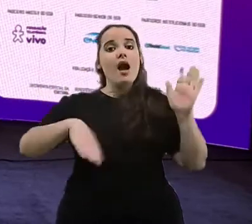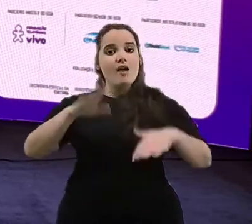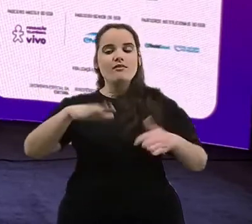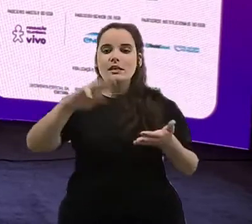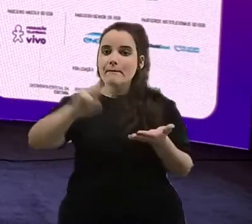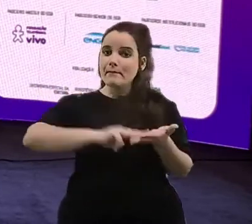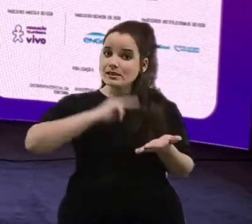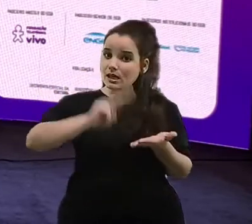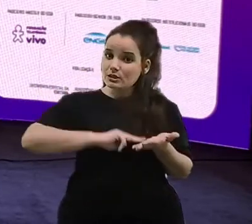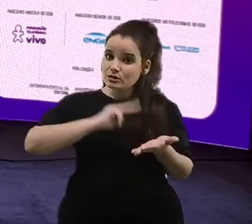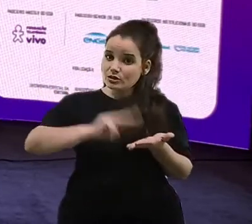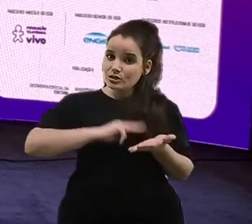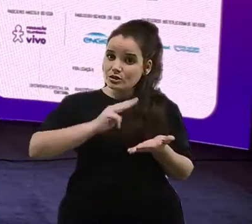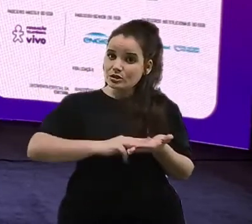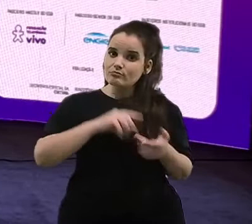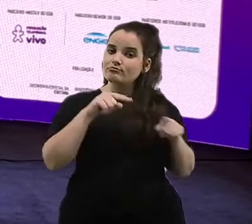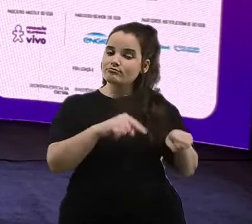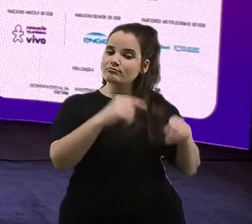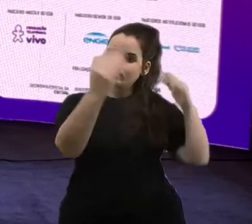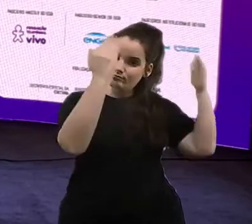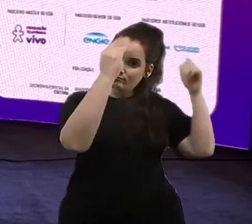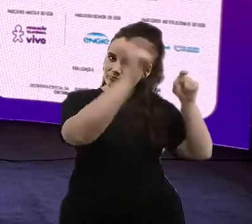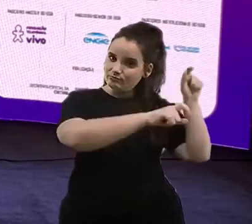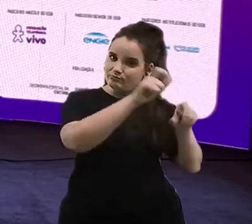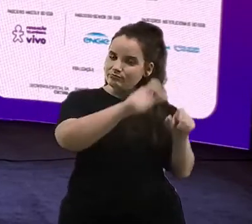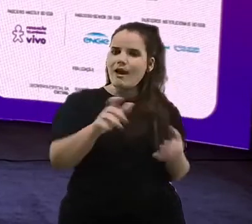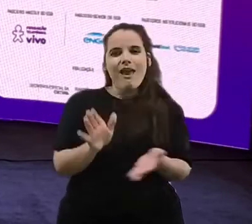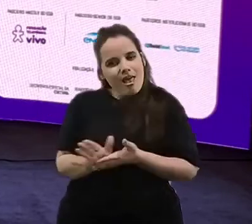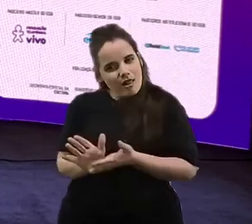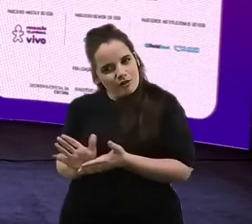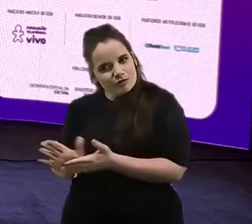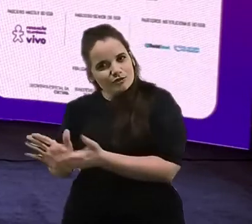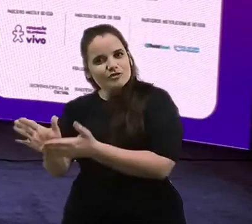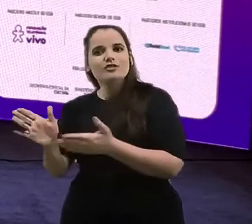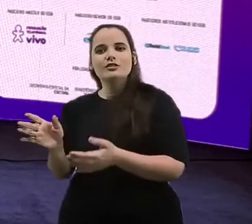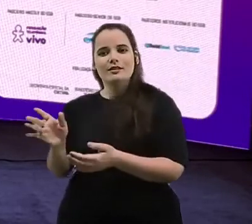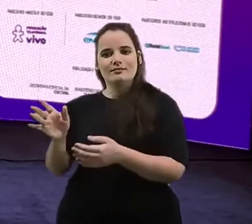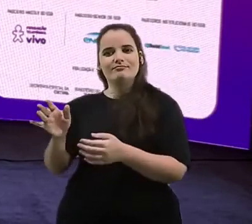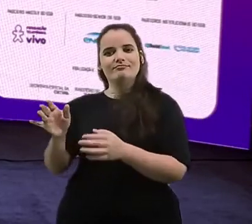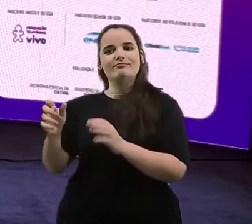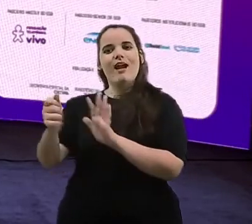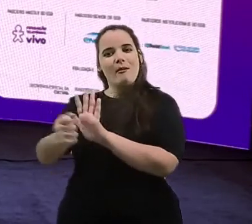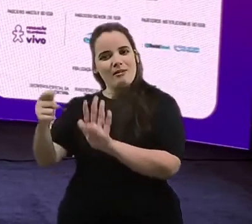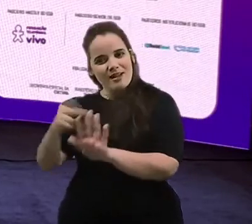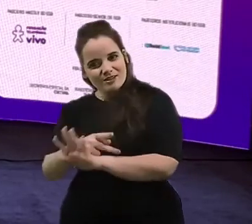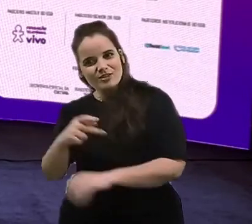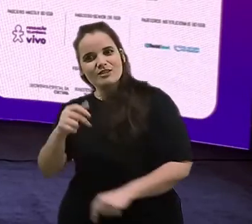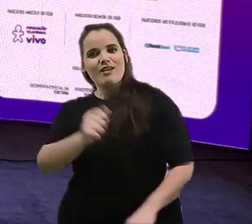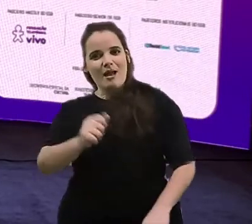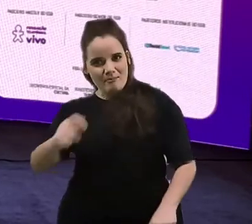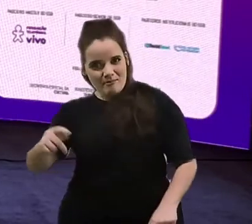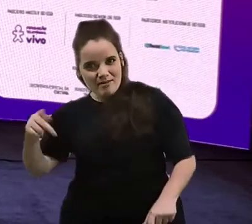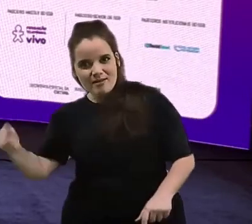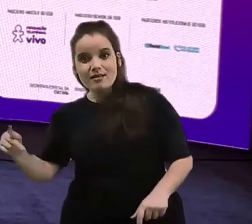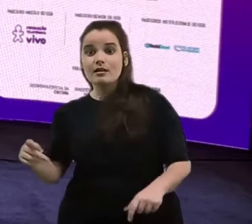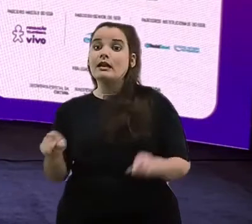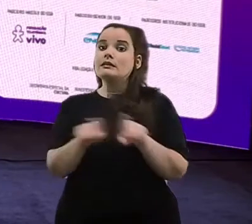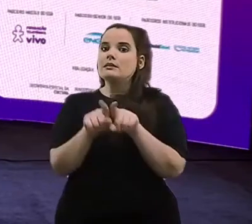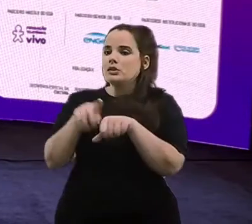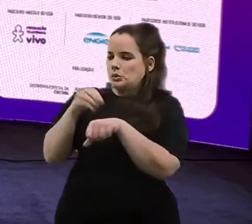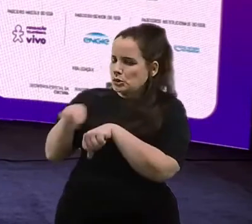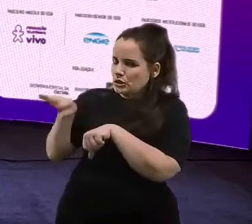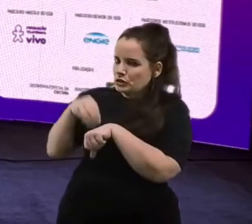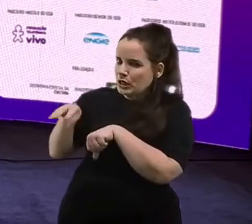o aplicativo, dando sugestões, inclusive, de coisas para serem feitas que podem ajudar ainda mais os